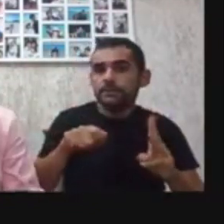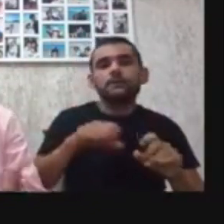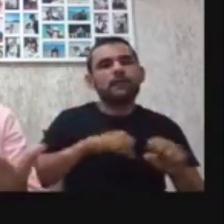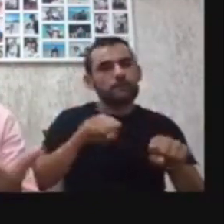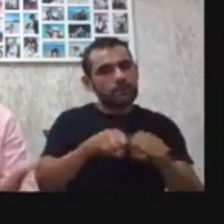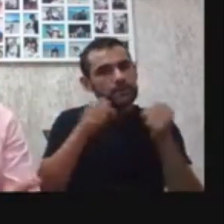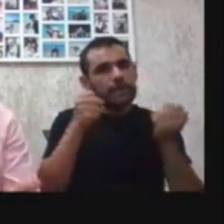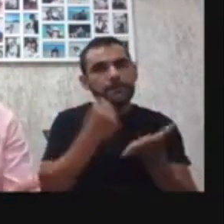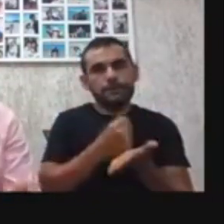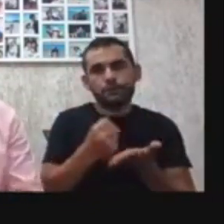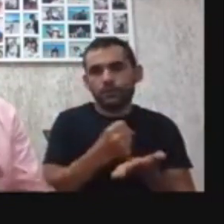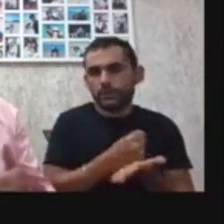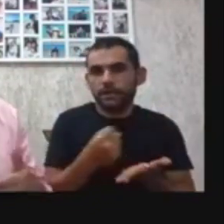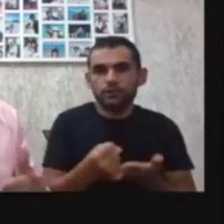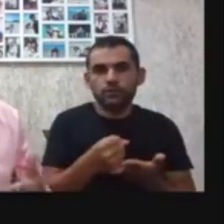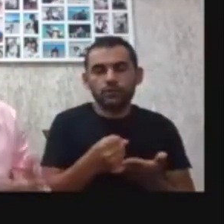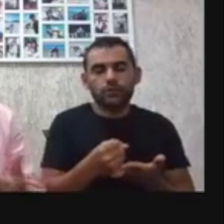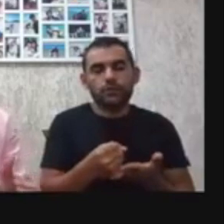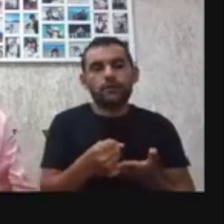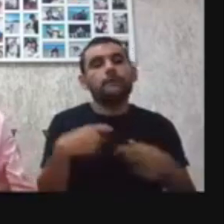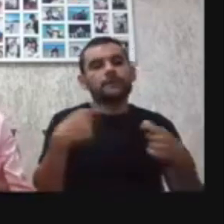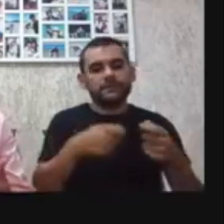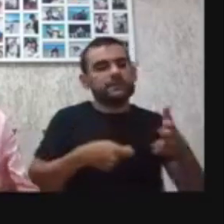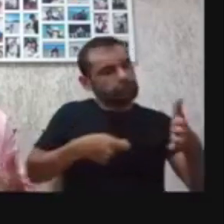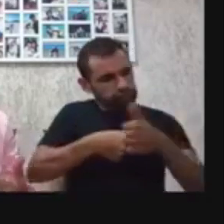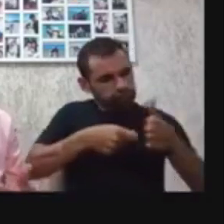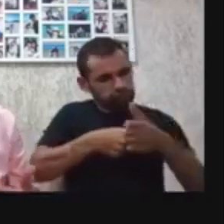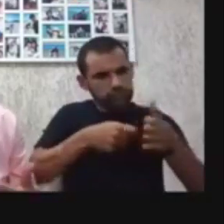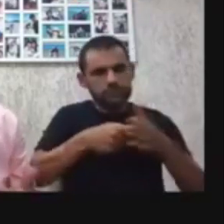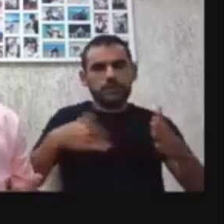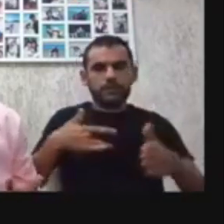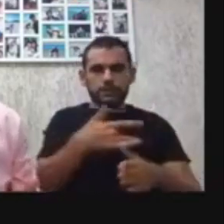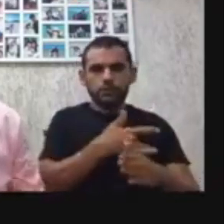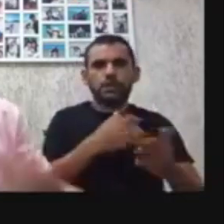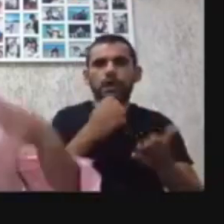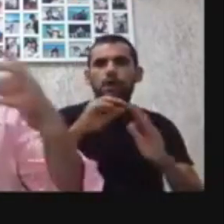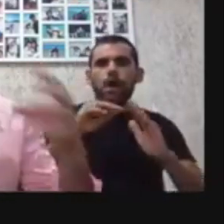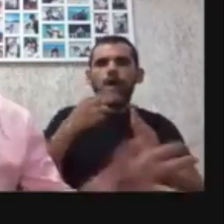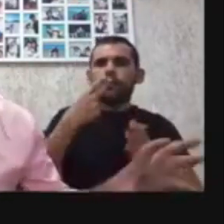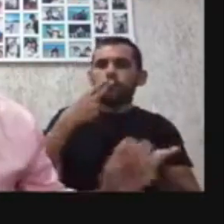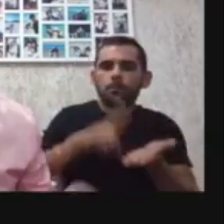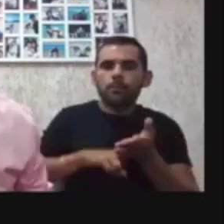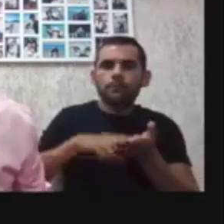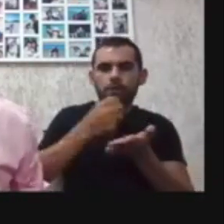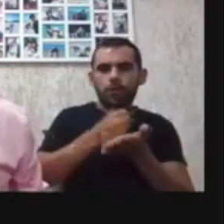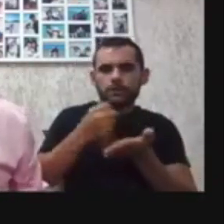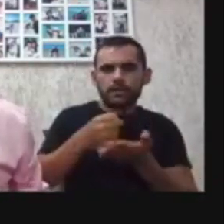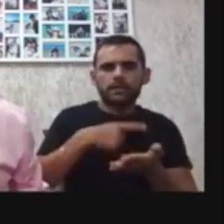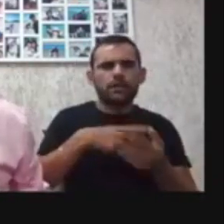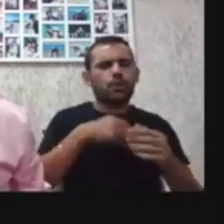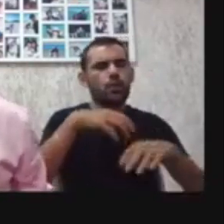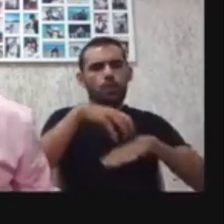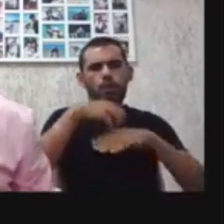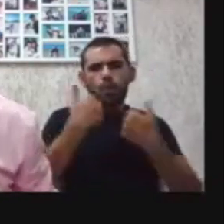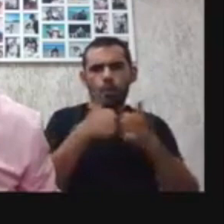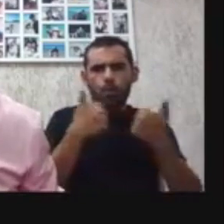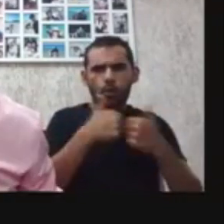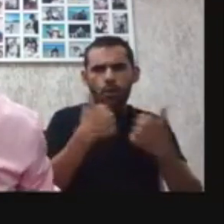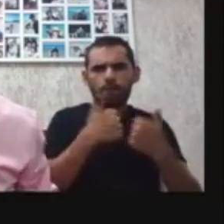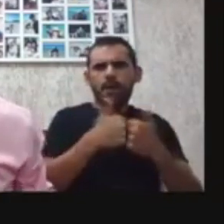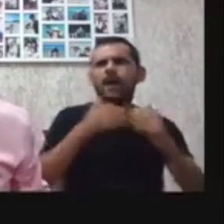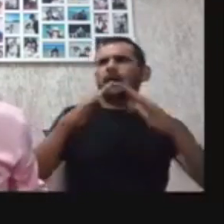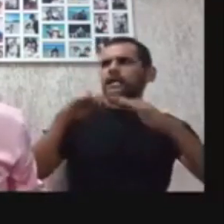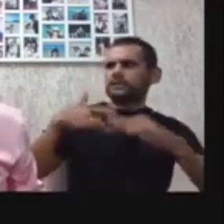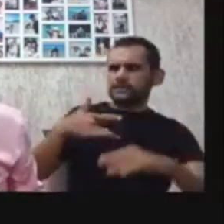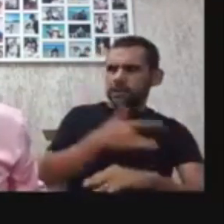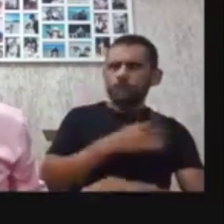de contrato. Houve quebra de contrato, tem que cobrar dessa casa de saúde a multa contratual, enche um ônibus de gente aqui, contrata a